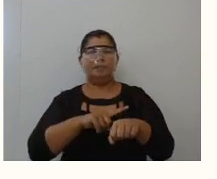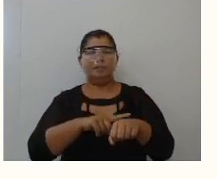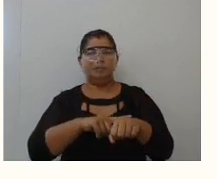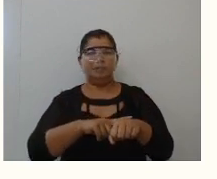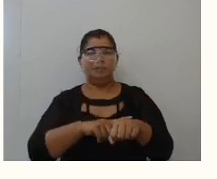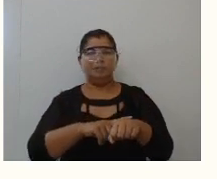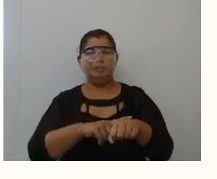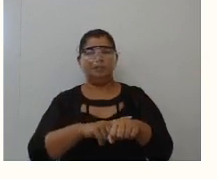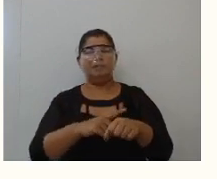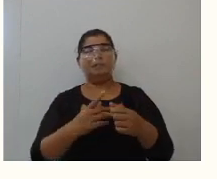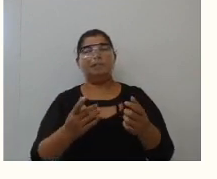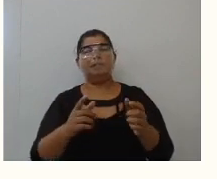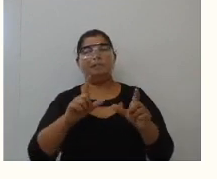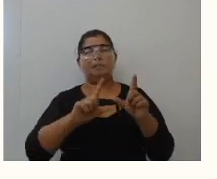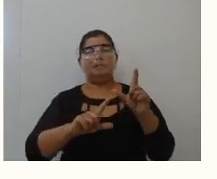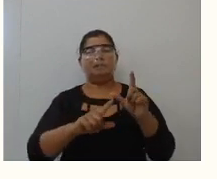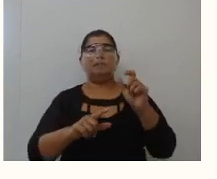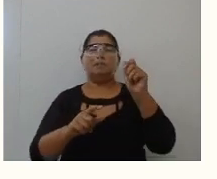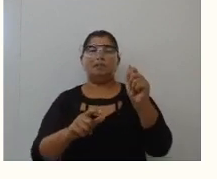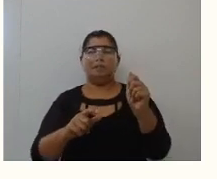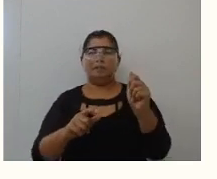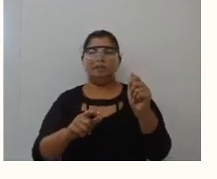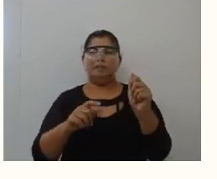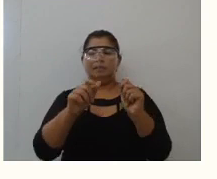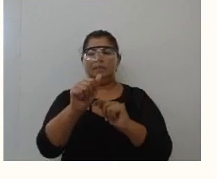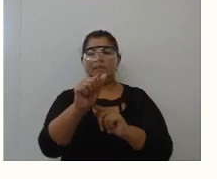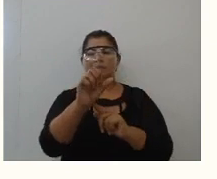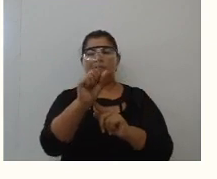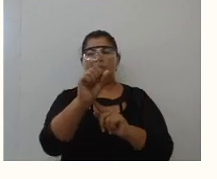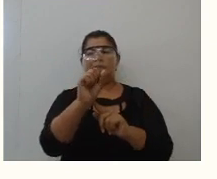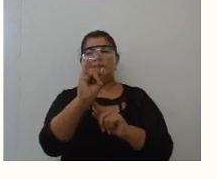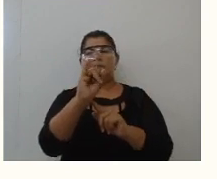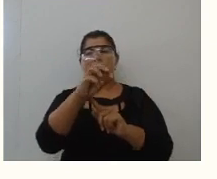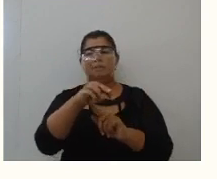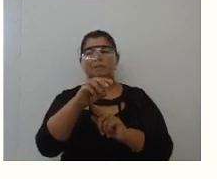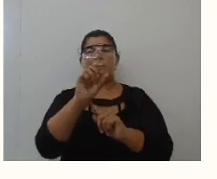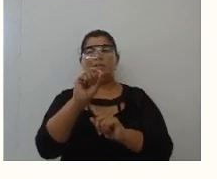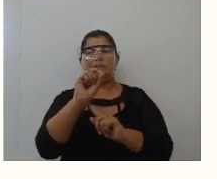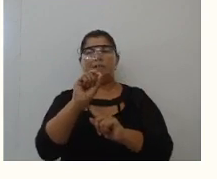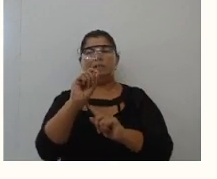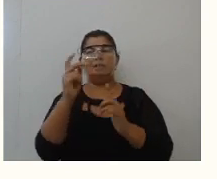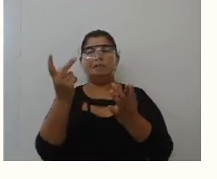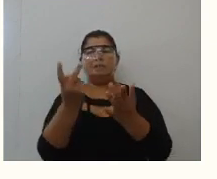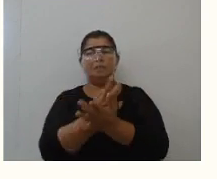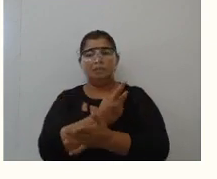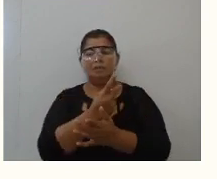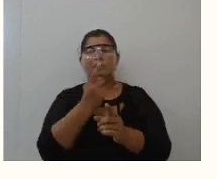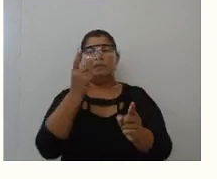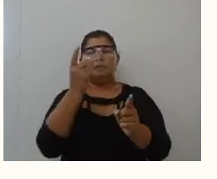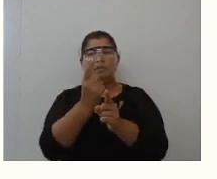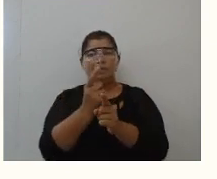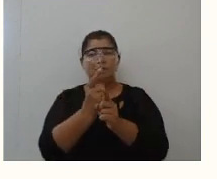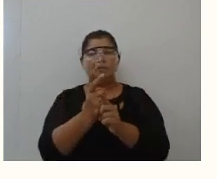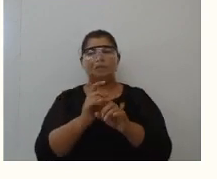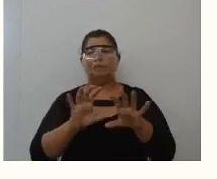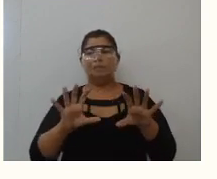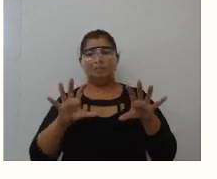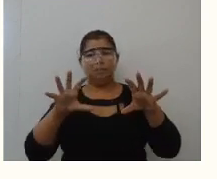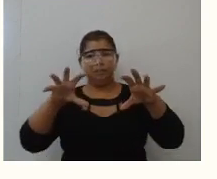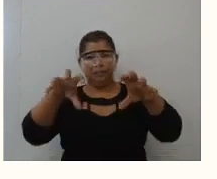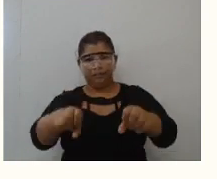letra A. Assim que ocorreu o encontro entre as civilizações pré-colombinas